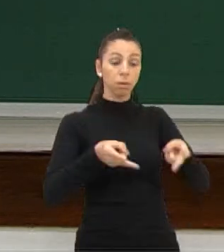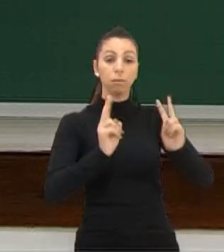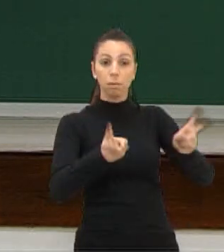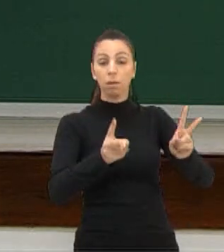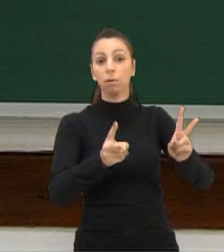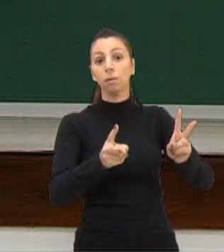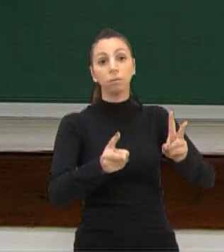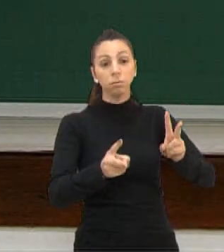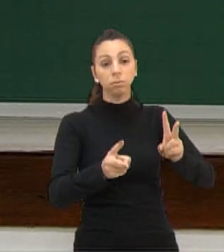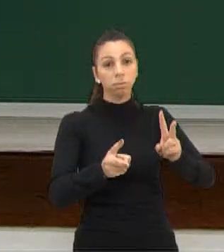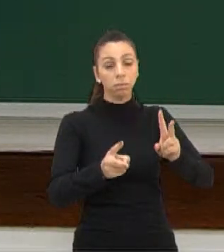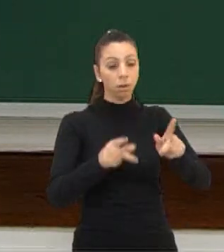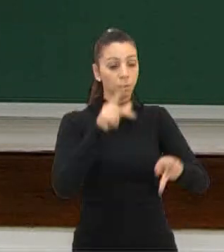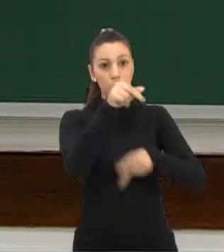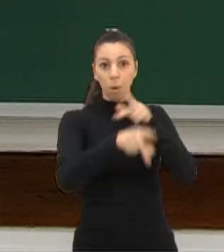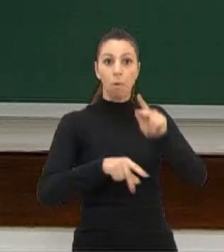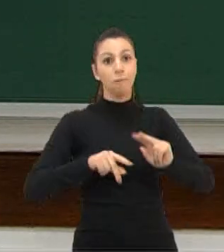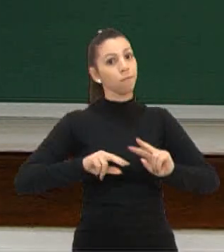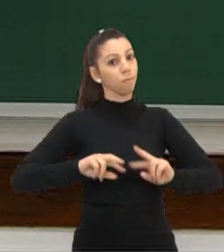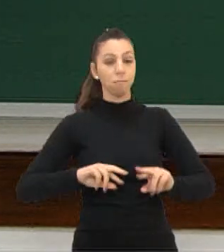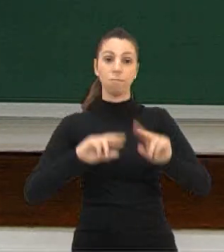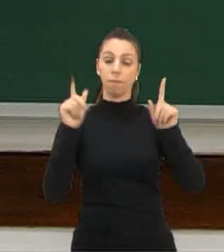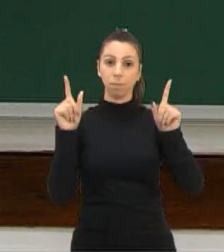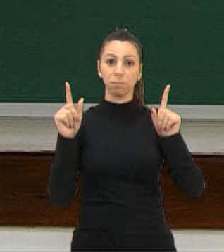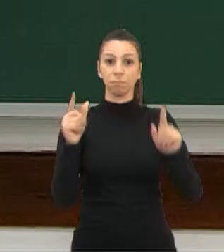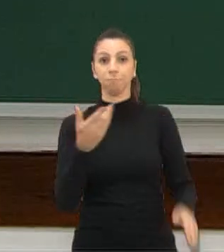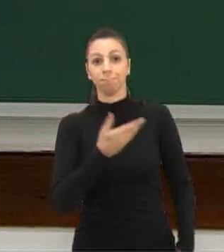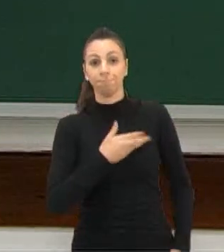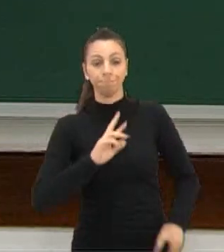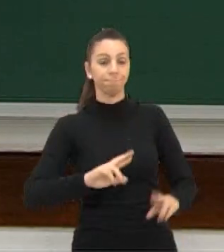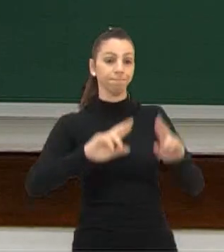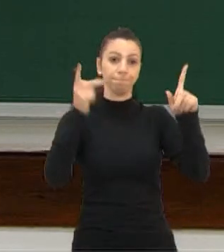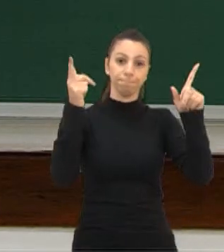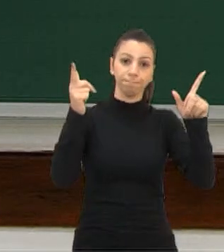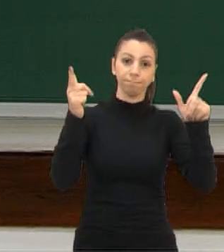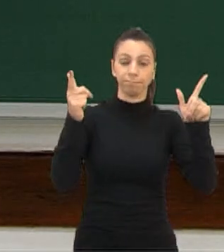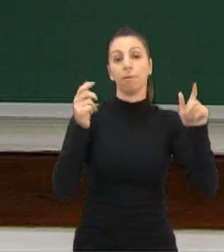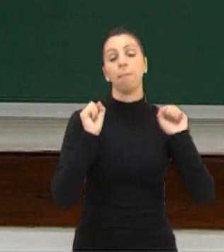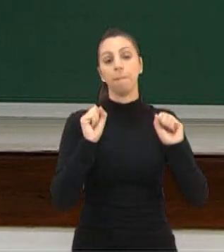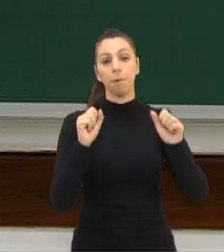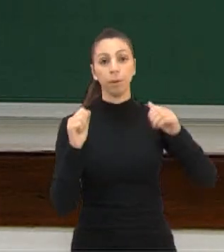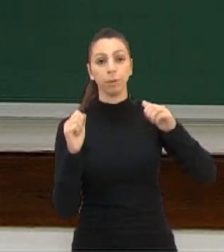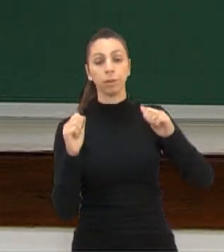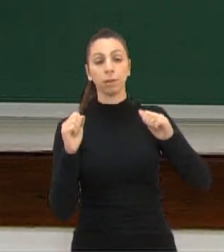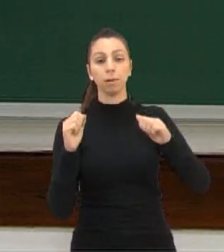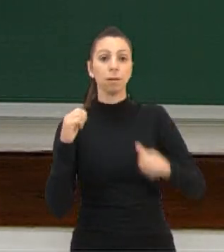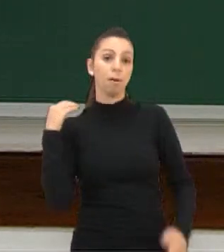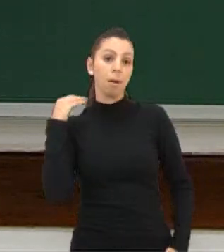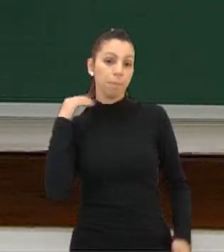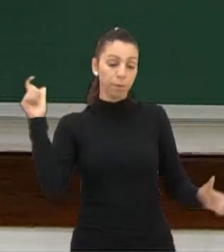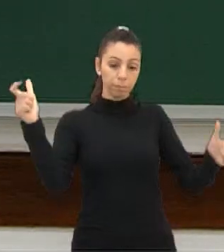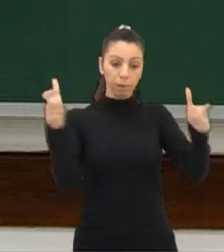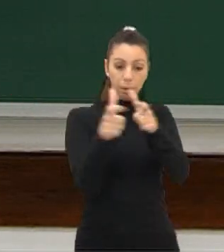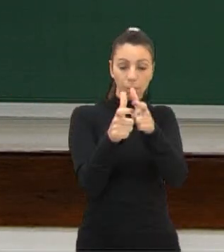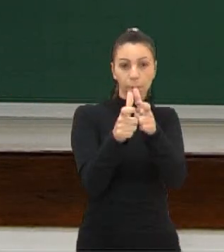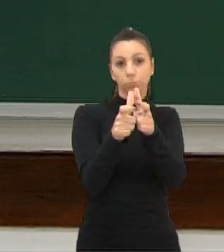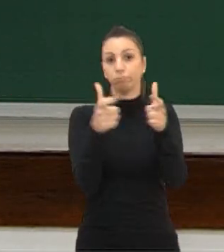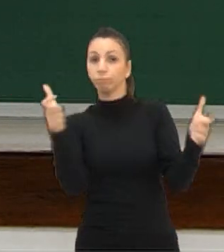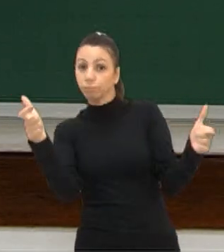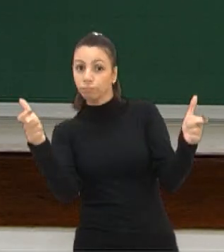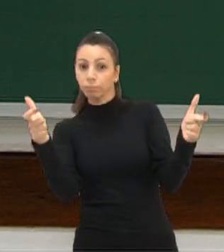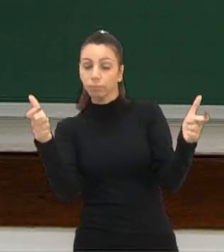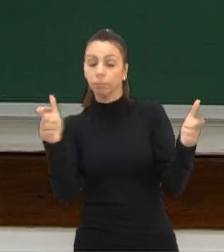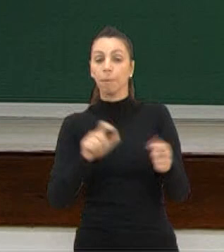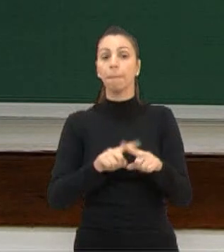vai mudar o público, talvez, né, seja uma renda econômica maior ou menor, mas as normatizações, o horário de abrir,